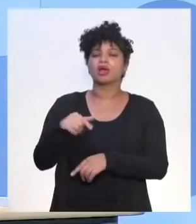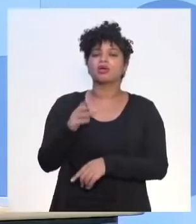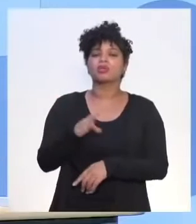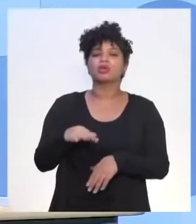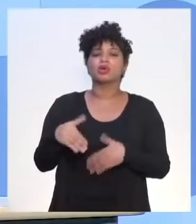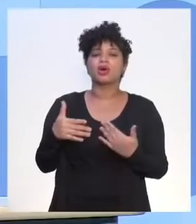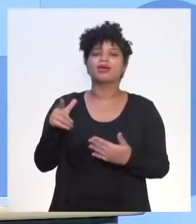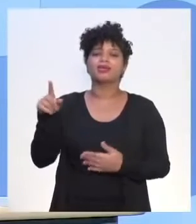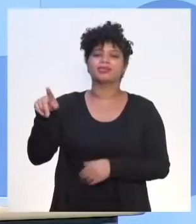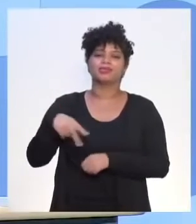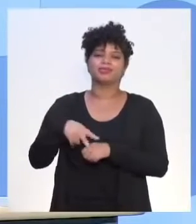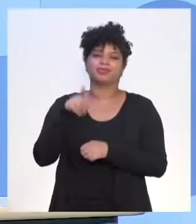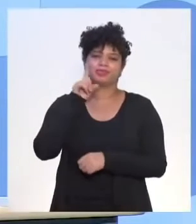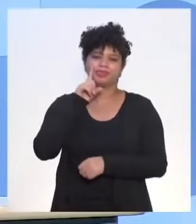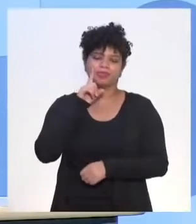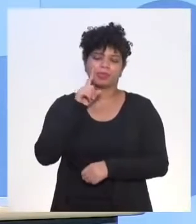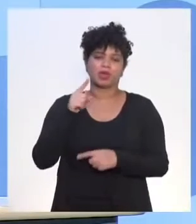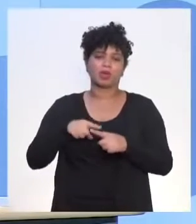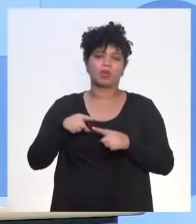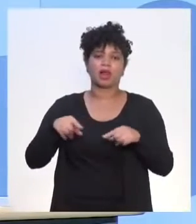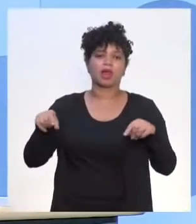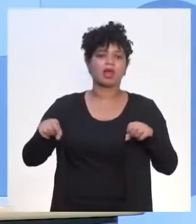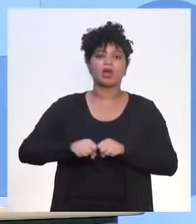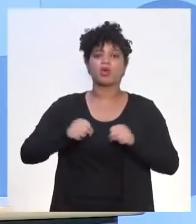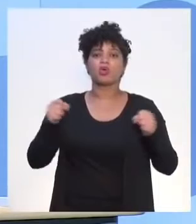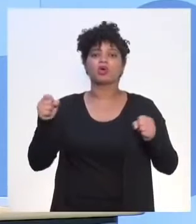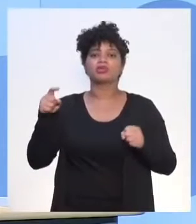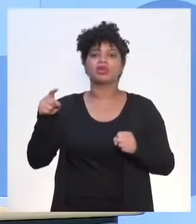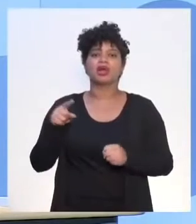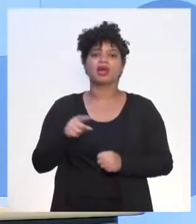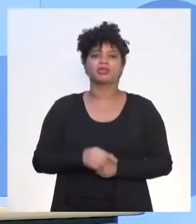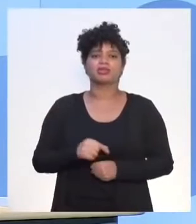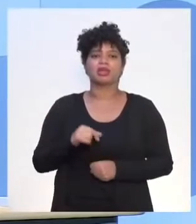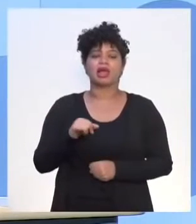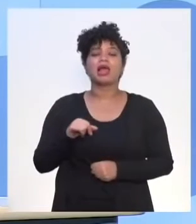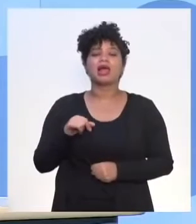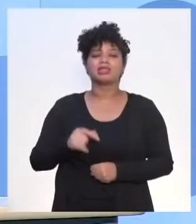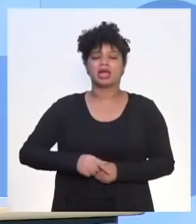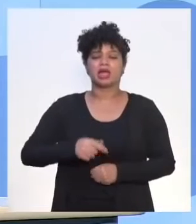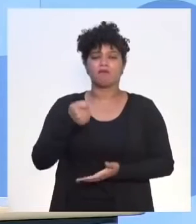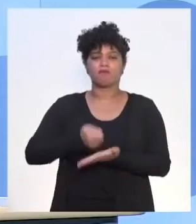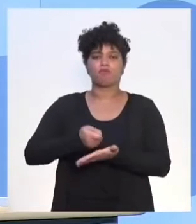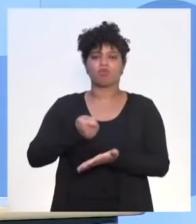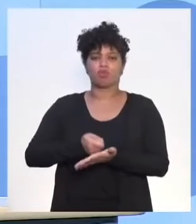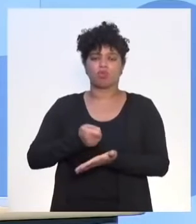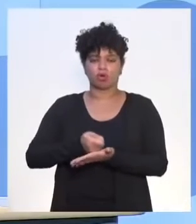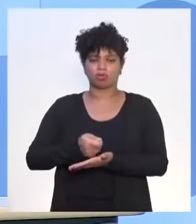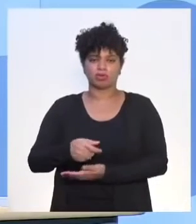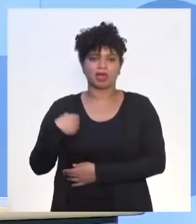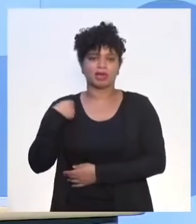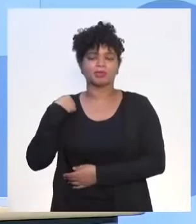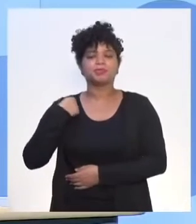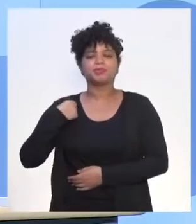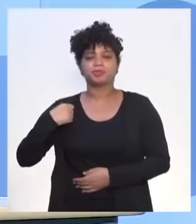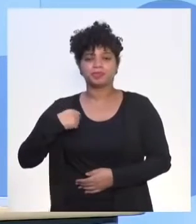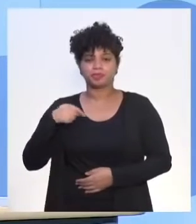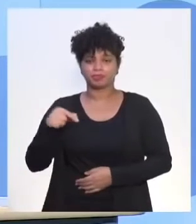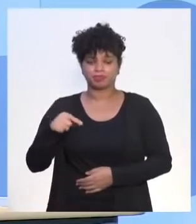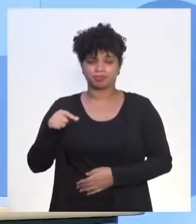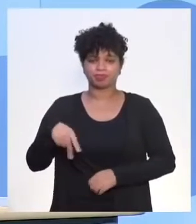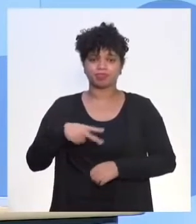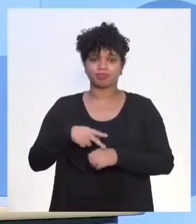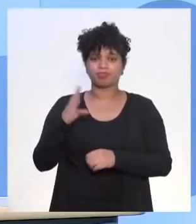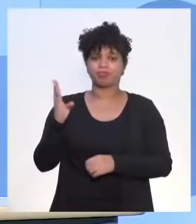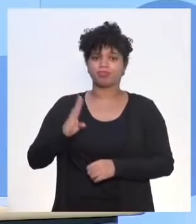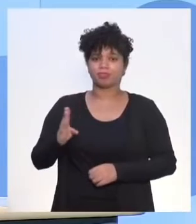eles conseguiram se libertar do poderio da Inglaterra e implantar um regime republicano, né? Até o Brasil foi um pouco na contramão